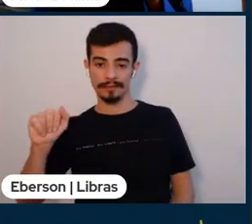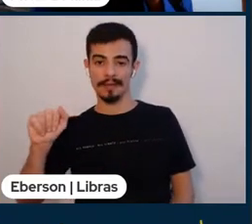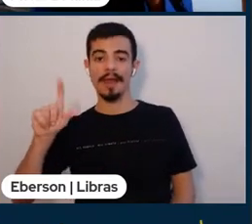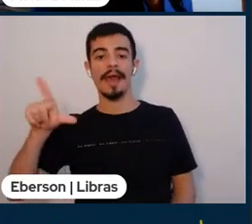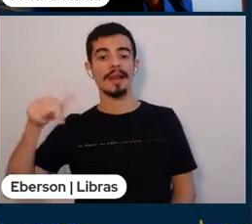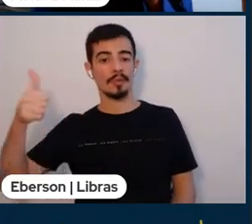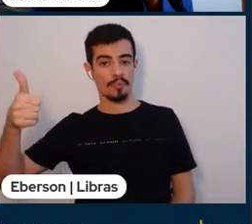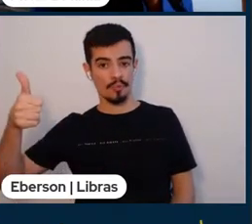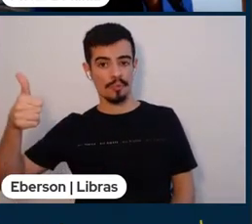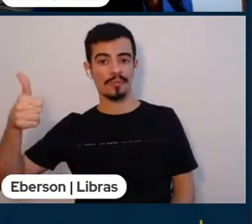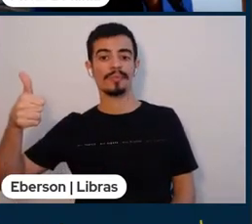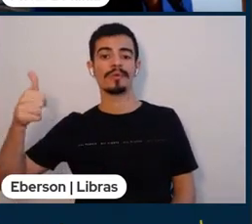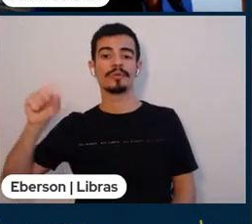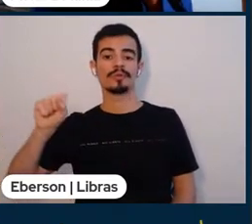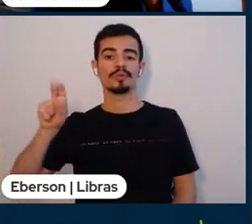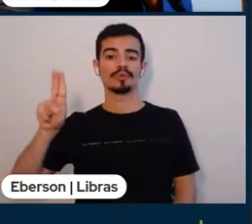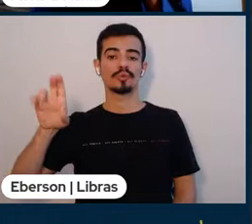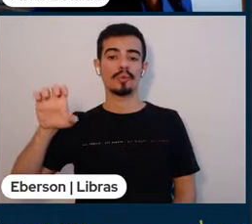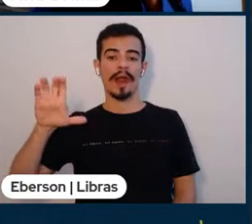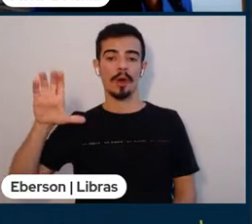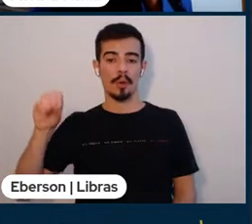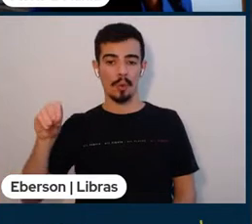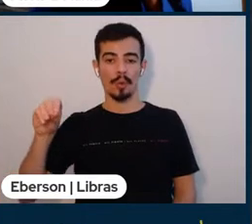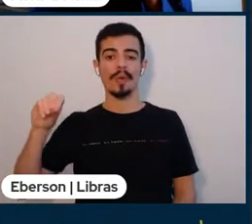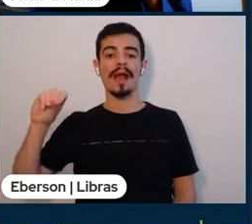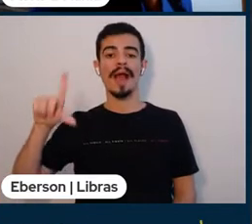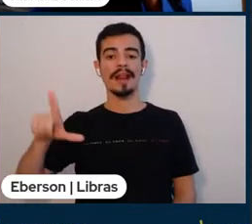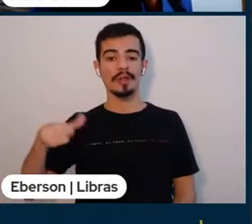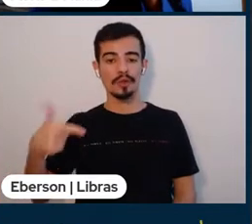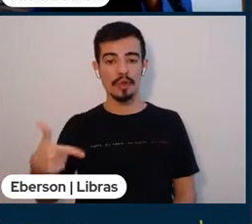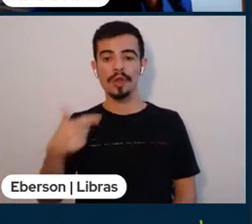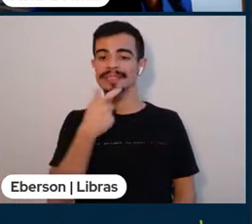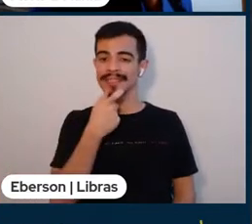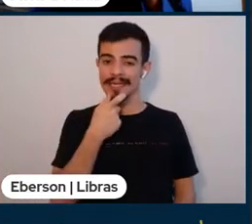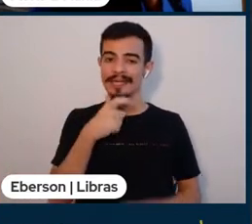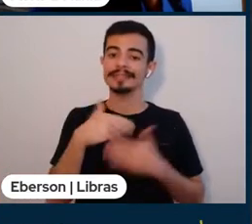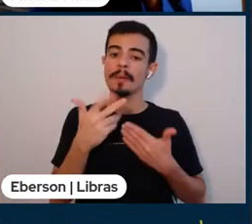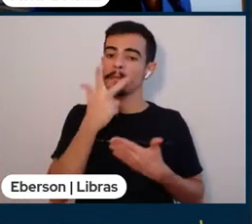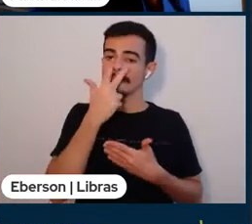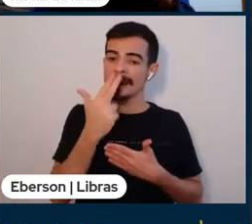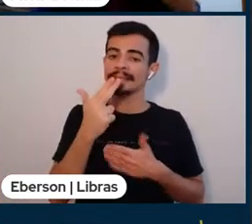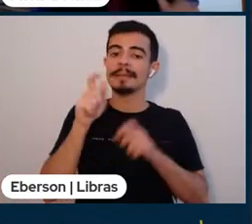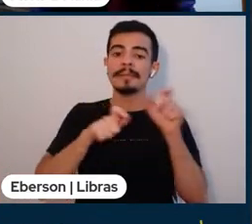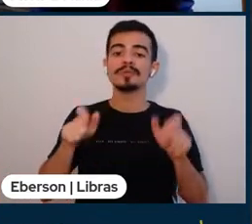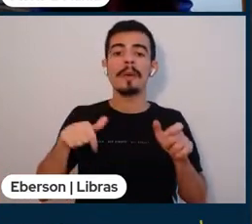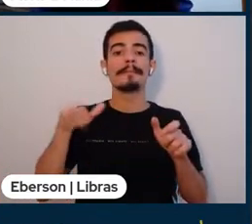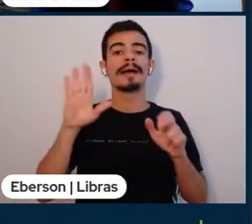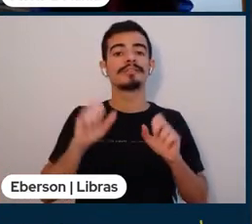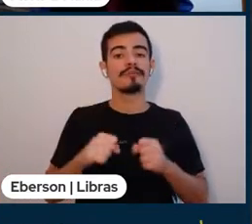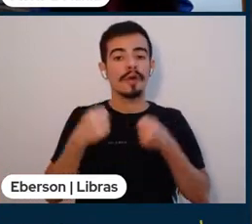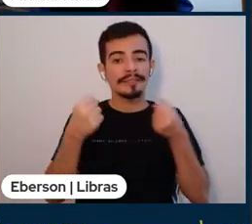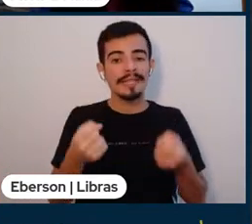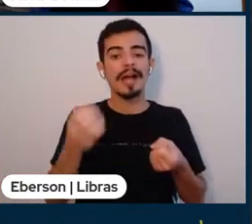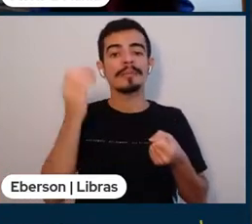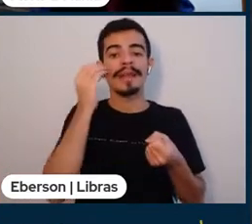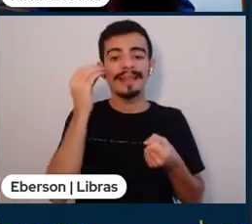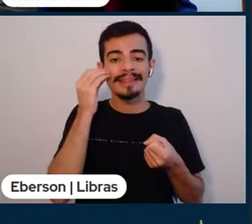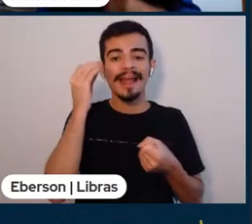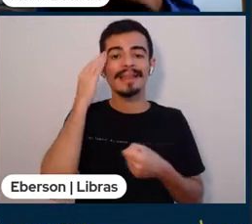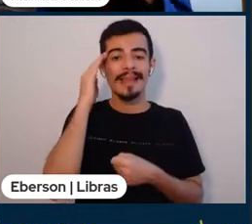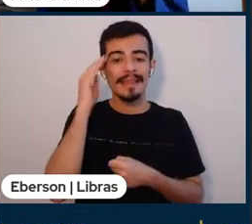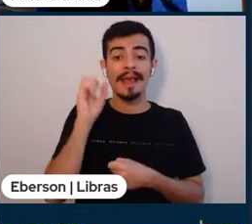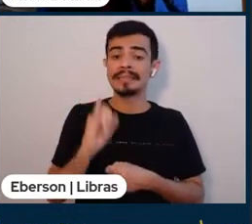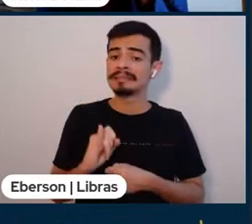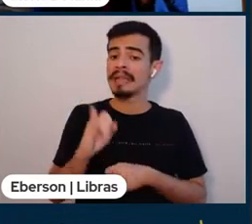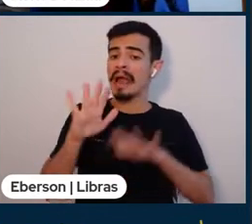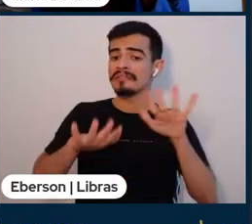língua. Parece que as pessoas elas se esforçam mais para tentar entender o que você está falando. E daí, se a pessoa também não entende, às